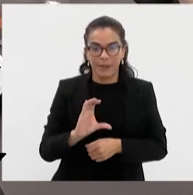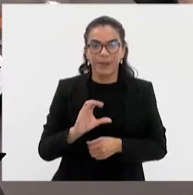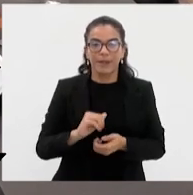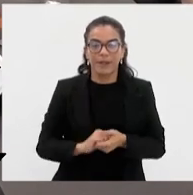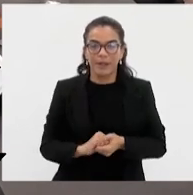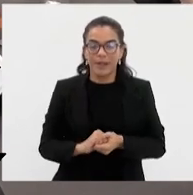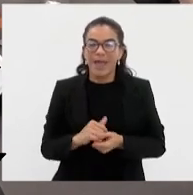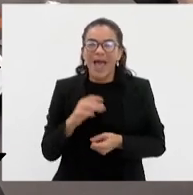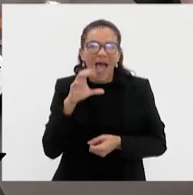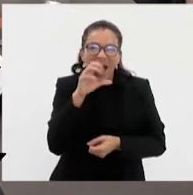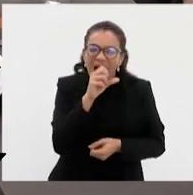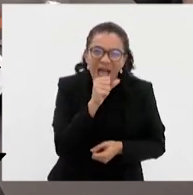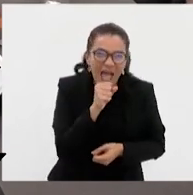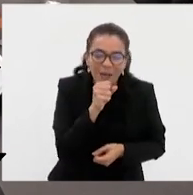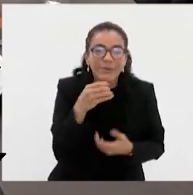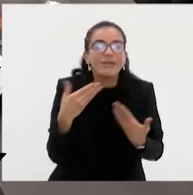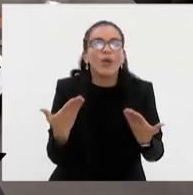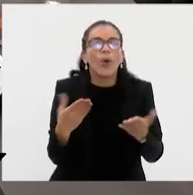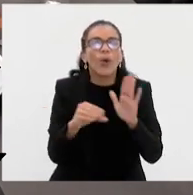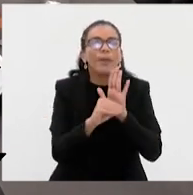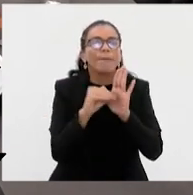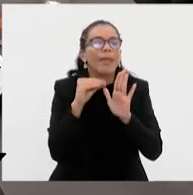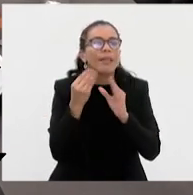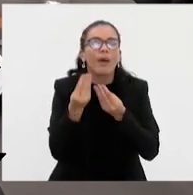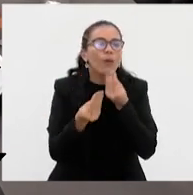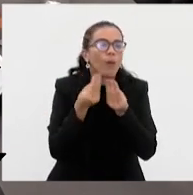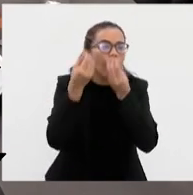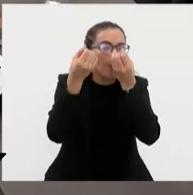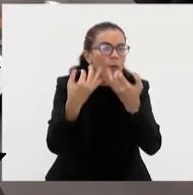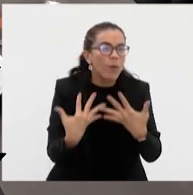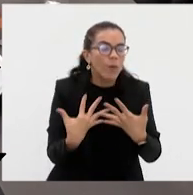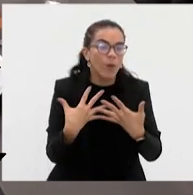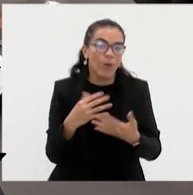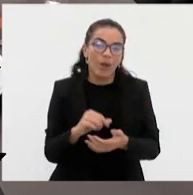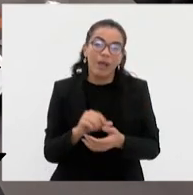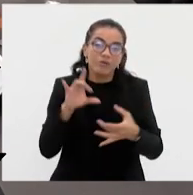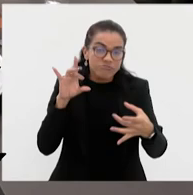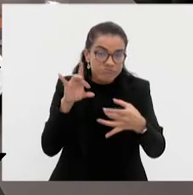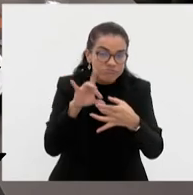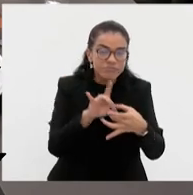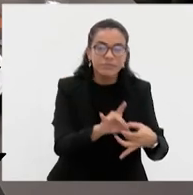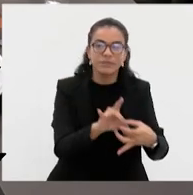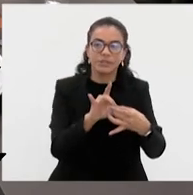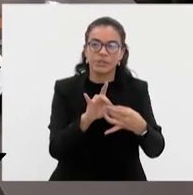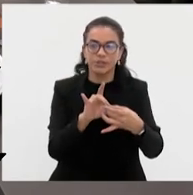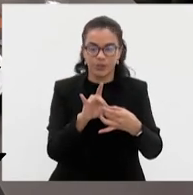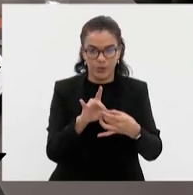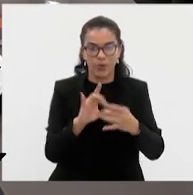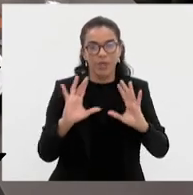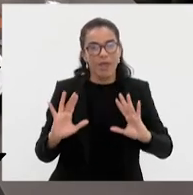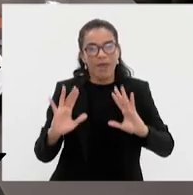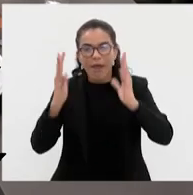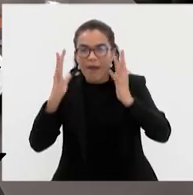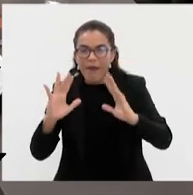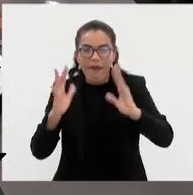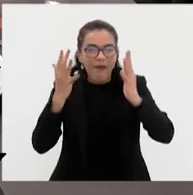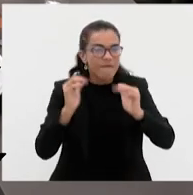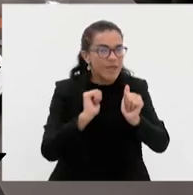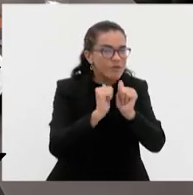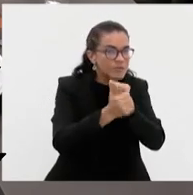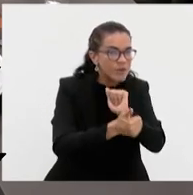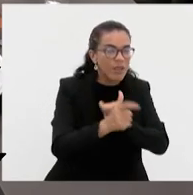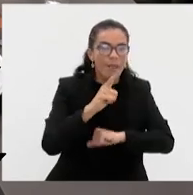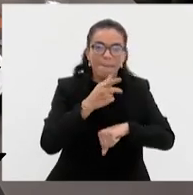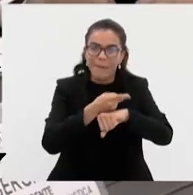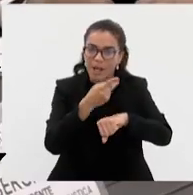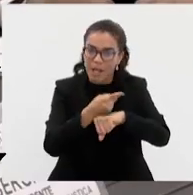Antes de eu falar rapidinho, qual seria então a emenda, doutor Serginho? A emenda seria nesse sentido, de que os eventos que decorram premiação